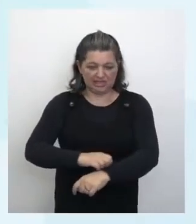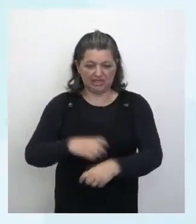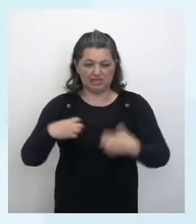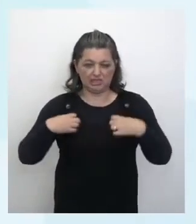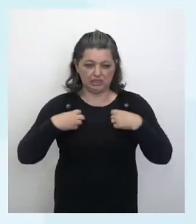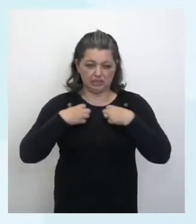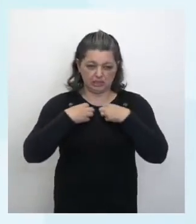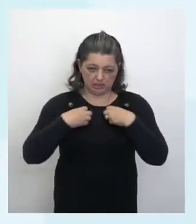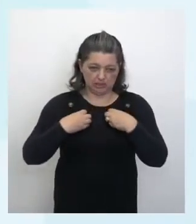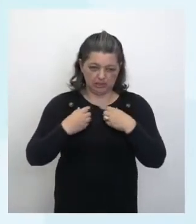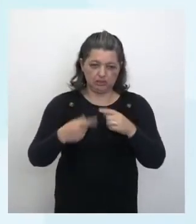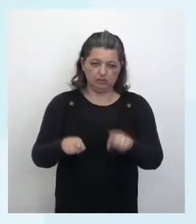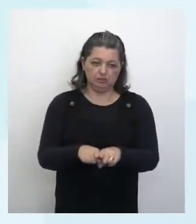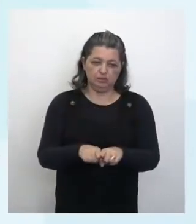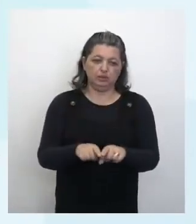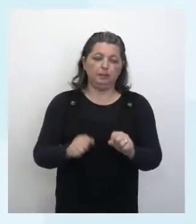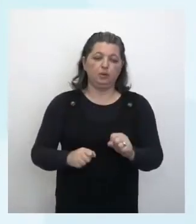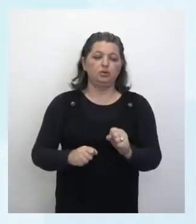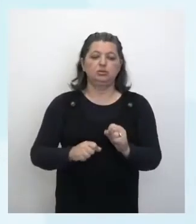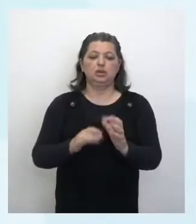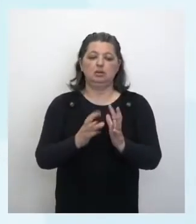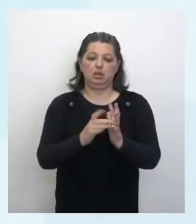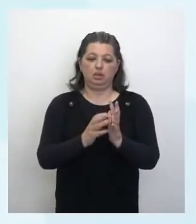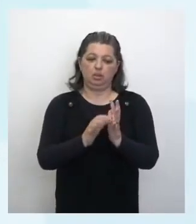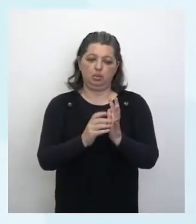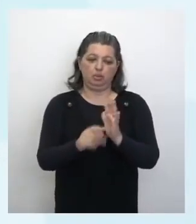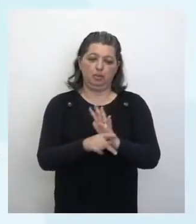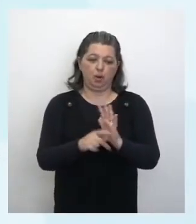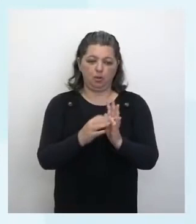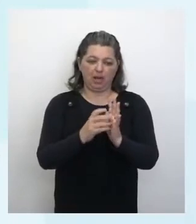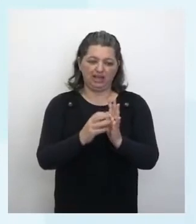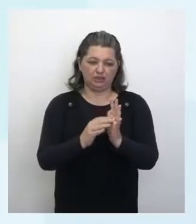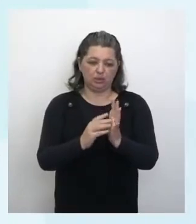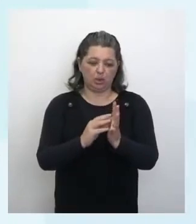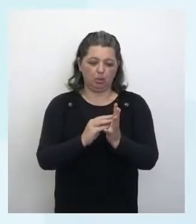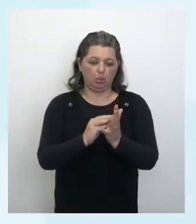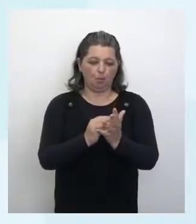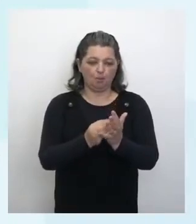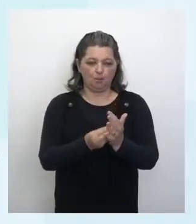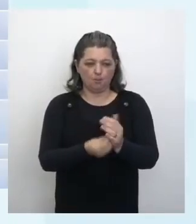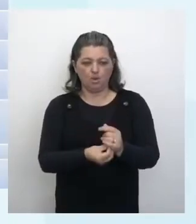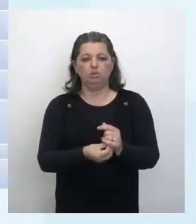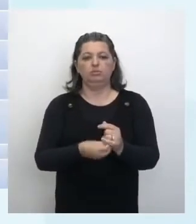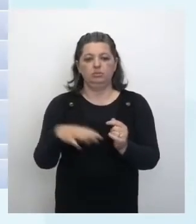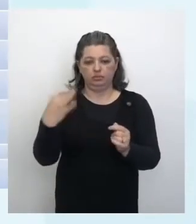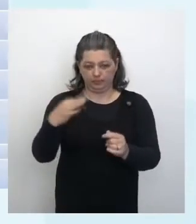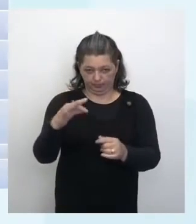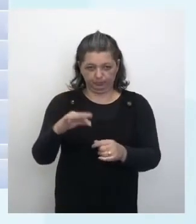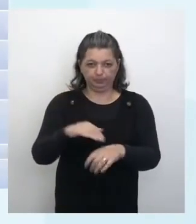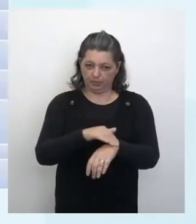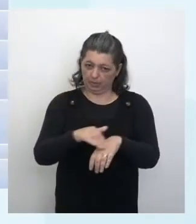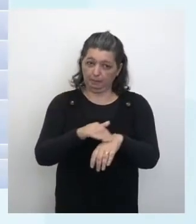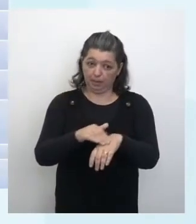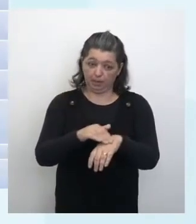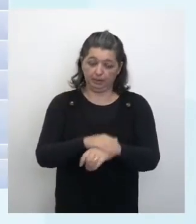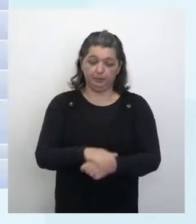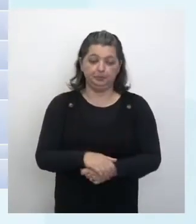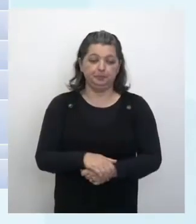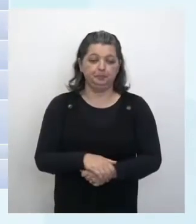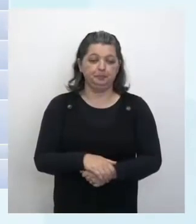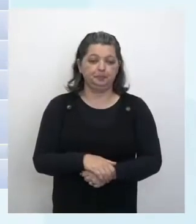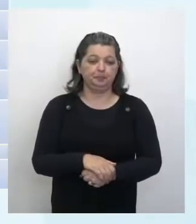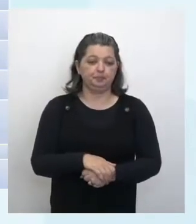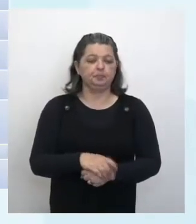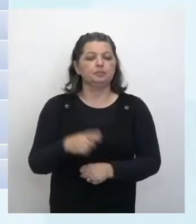alergia. E os corrosivos, que podem derreter, que são os ácidos, né? Pode causar ferimentos na pele. Aqui eu tenho